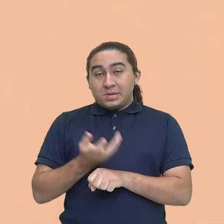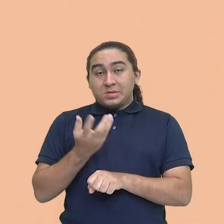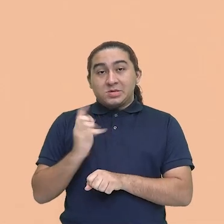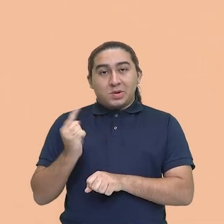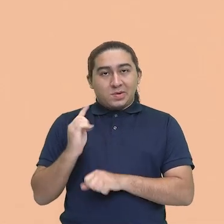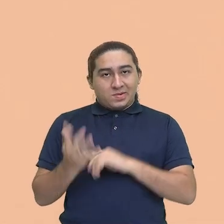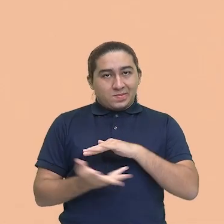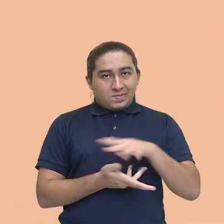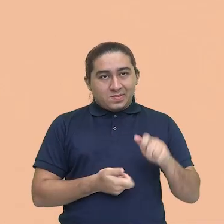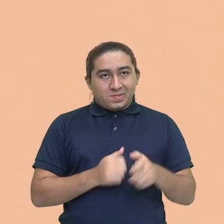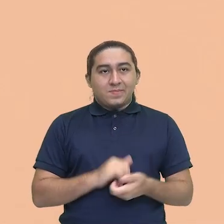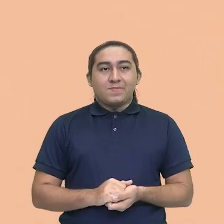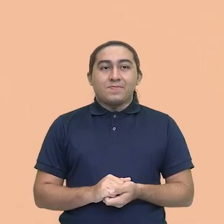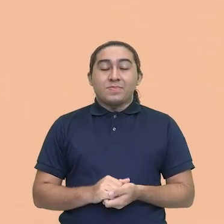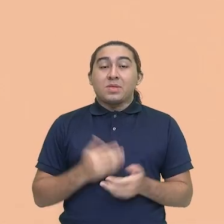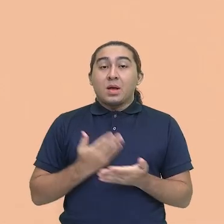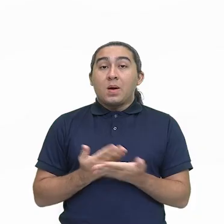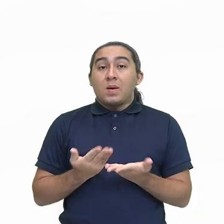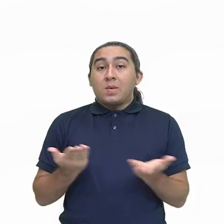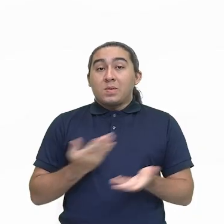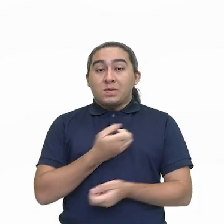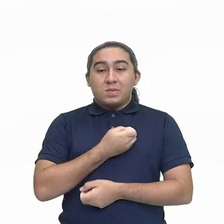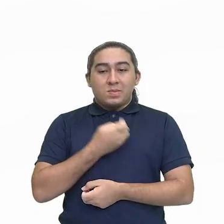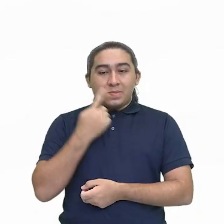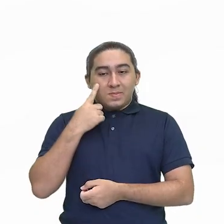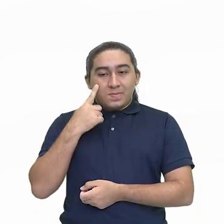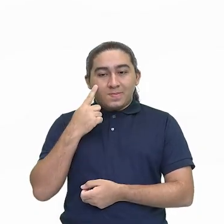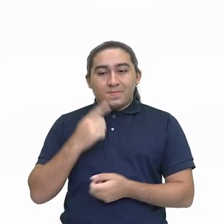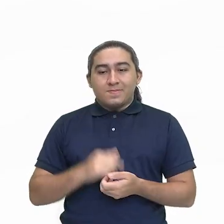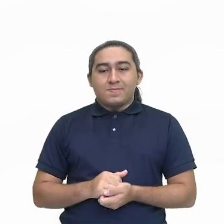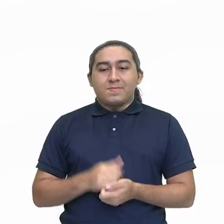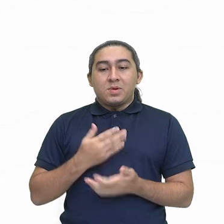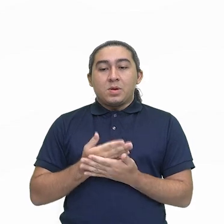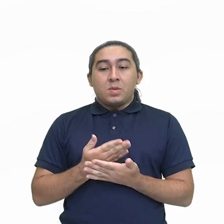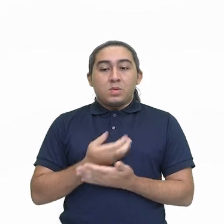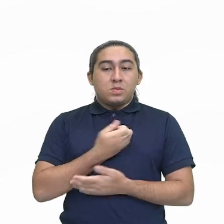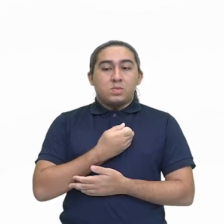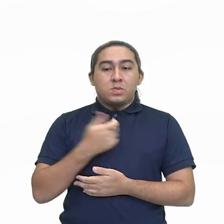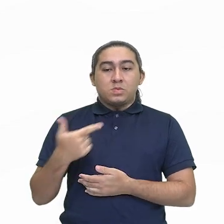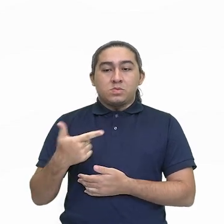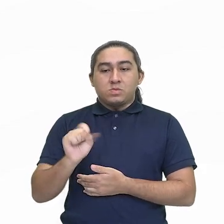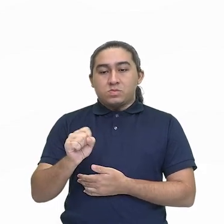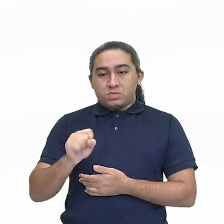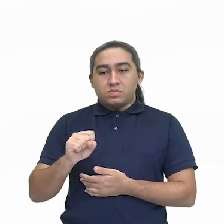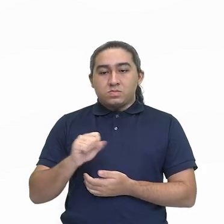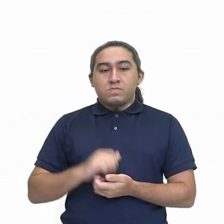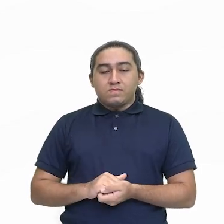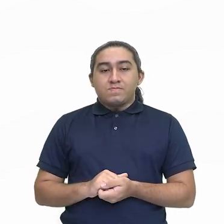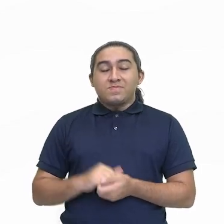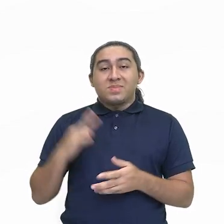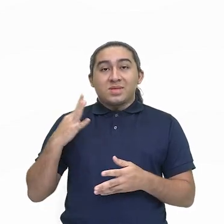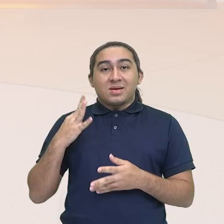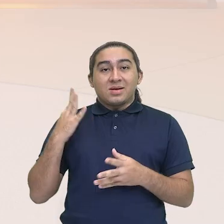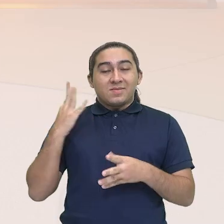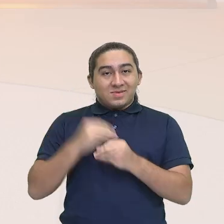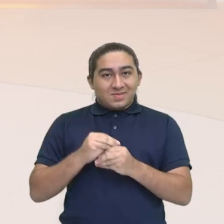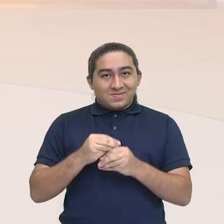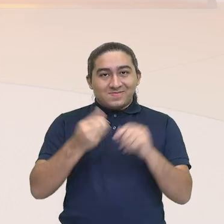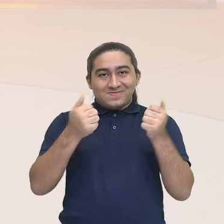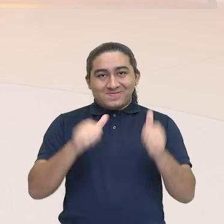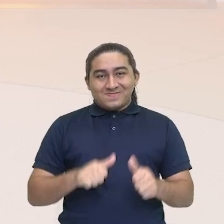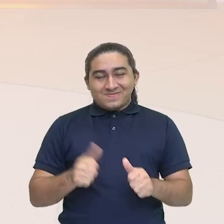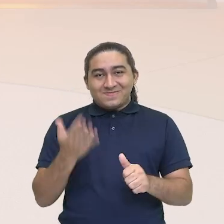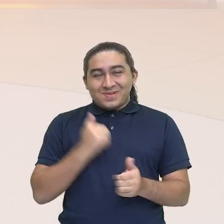Geografia. Vamos verificar o número da nossa aula? Temos aí a aula de número 28, com revisão e avaliação.